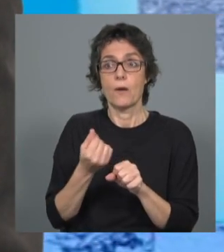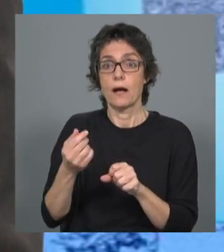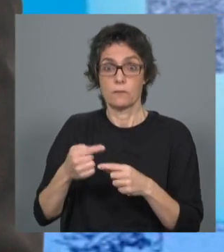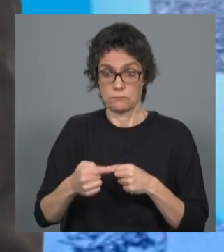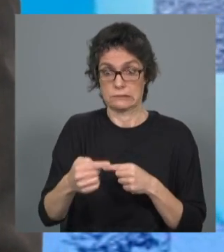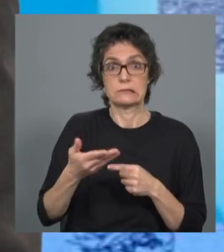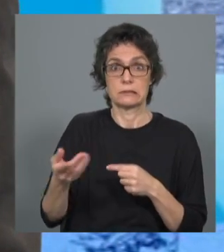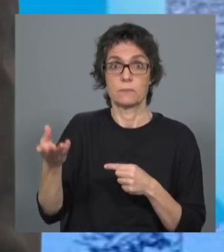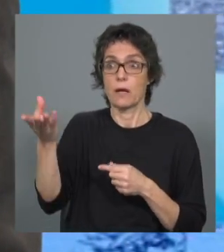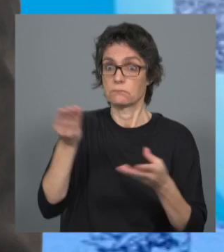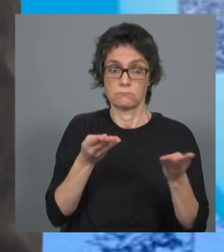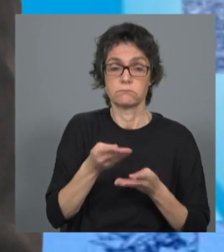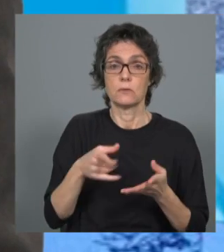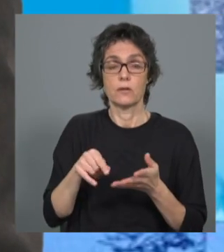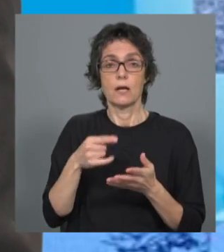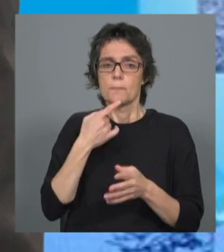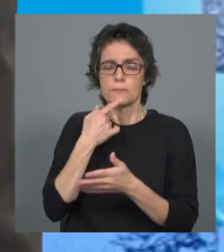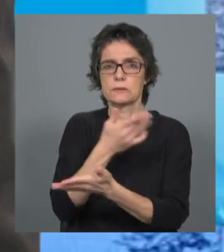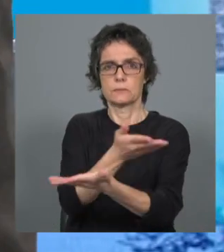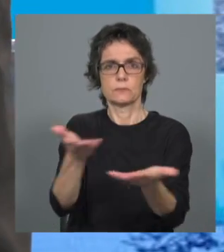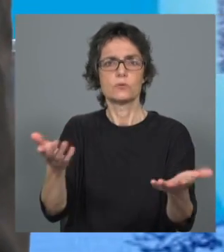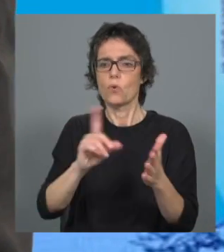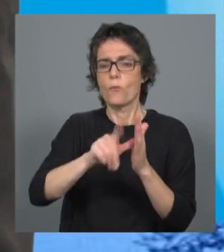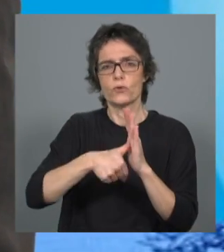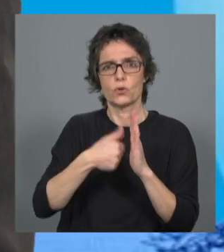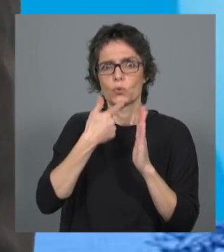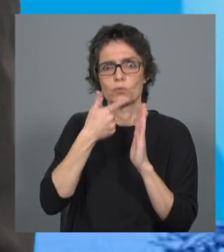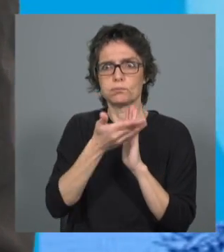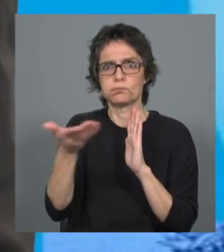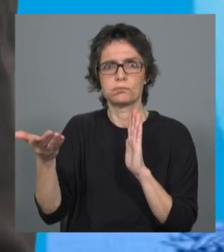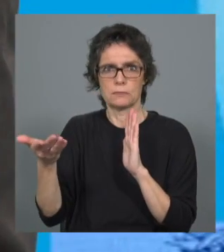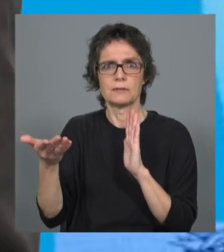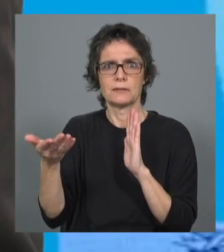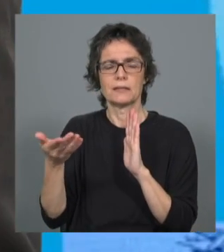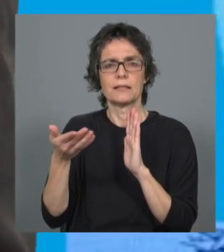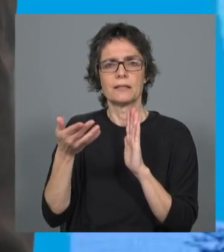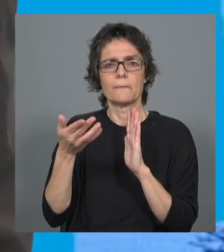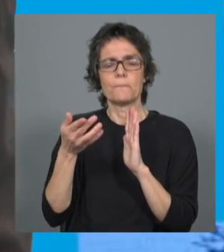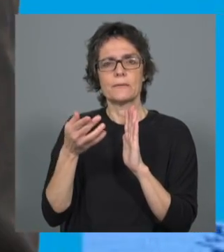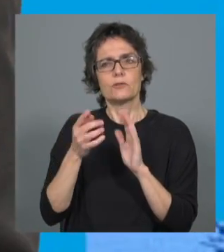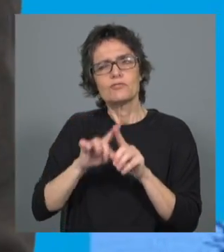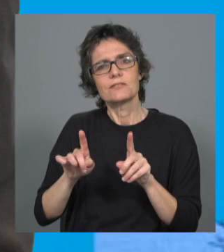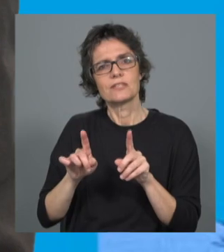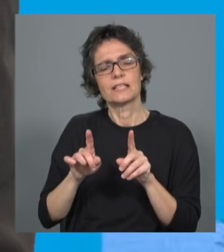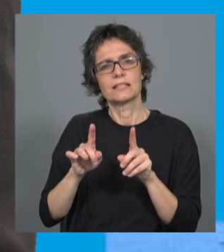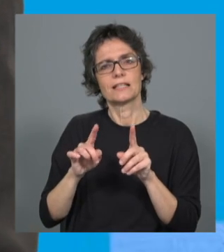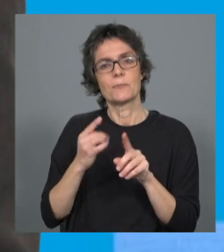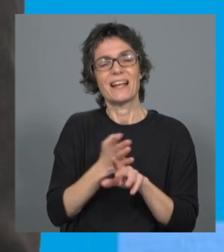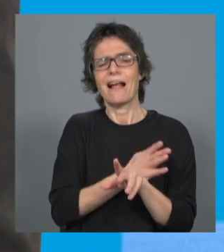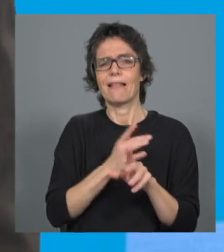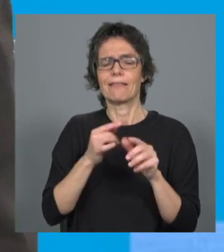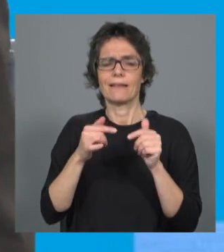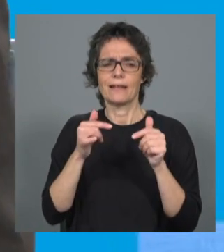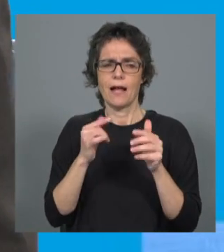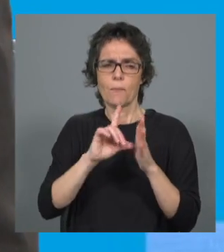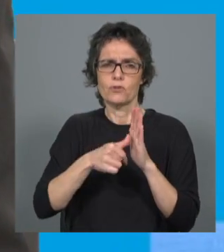semana. Já se nota um bocadinho que muitos dos projetos já não são voltados para aquilo que era o nosso espaço de sala de aula, mas